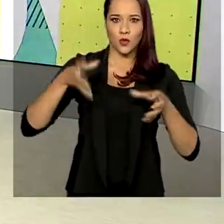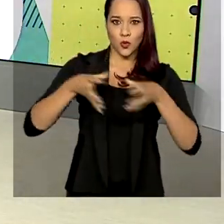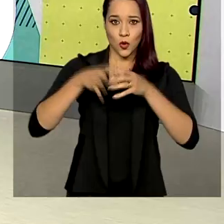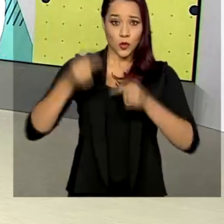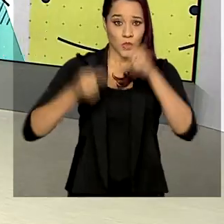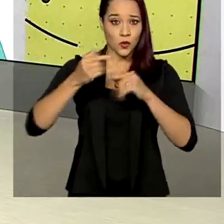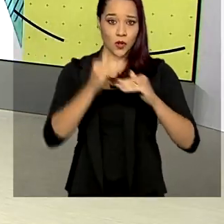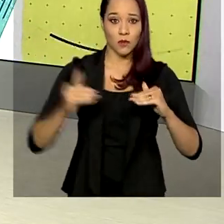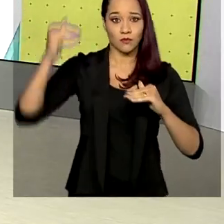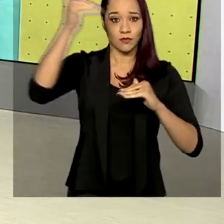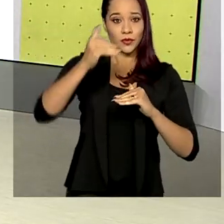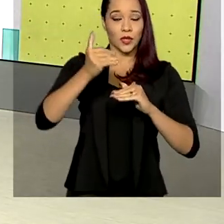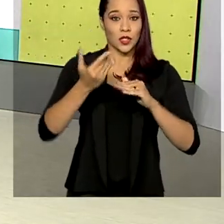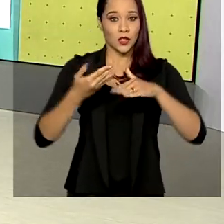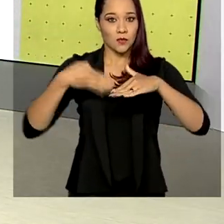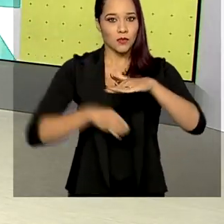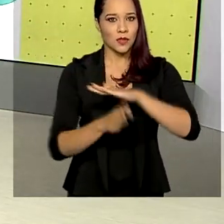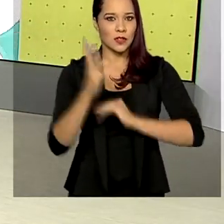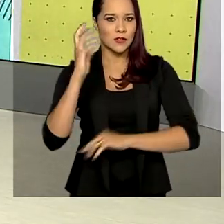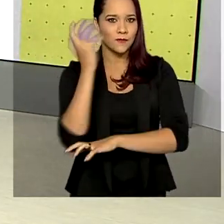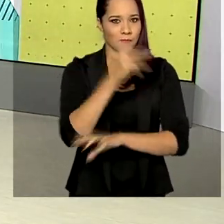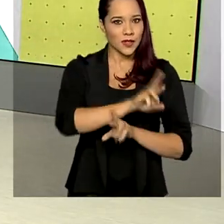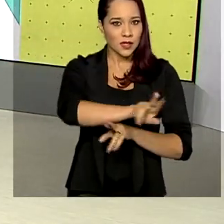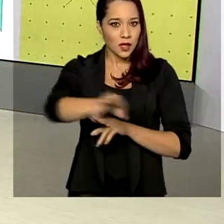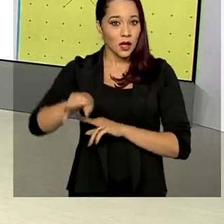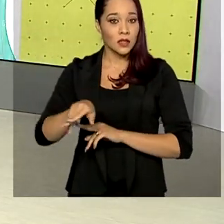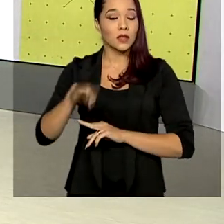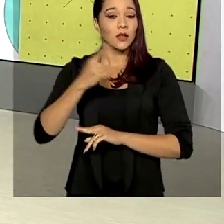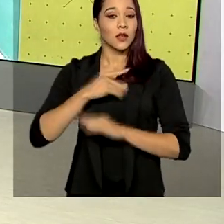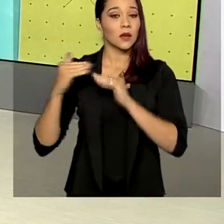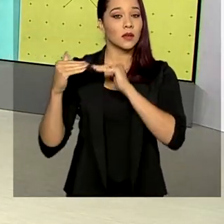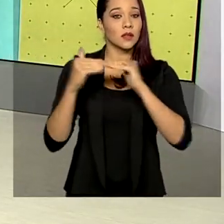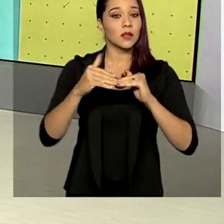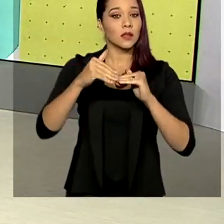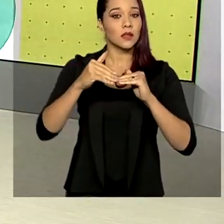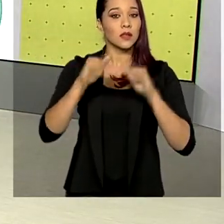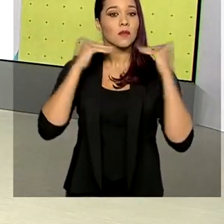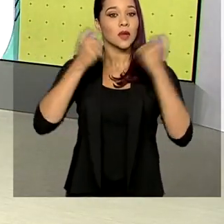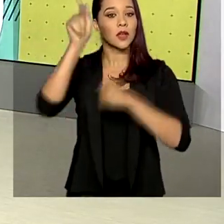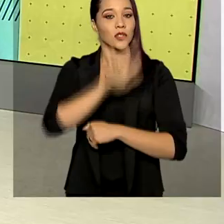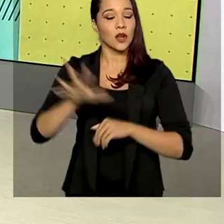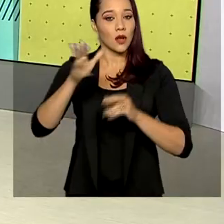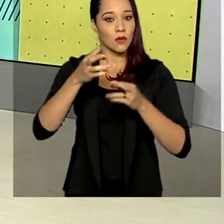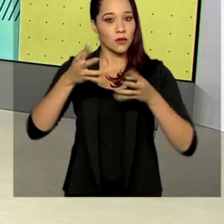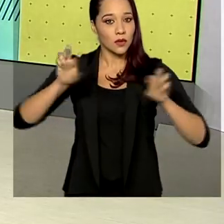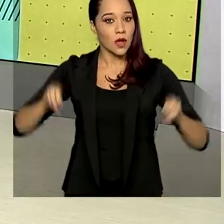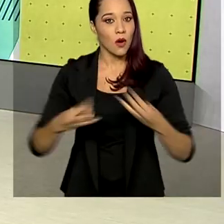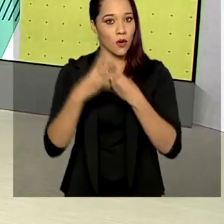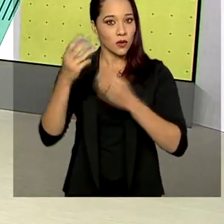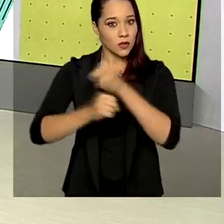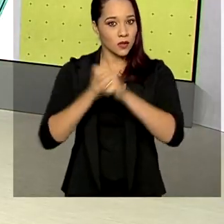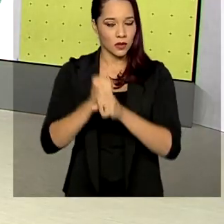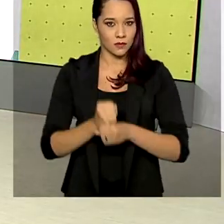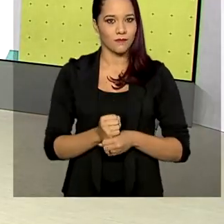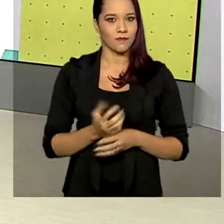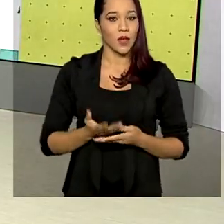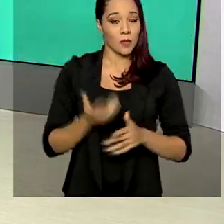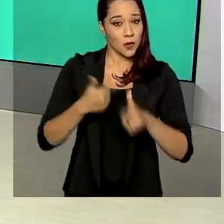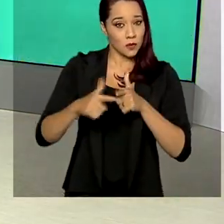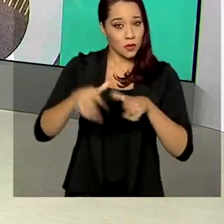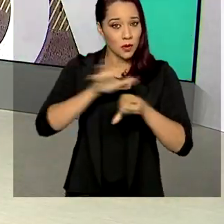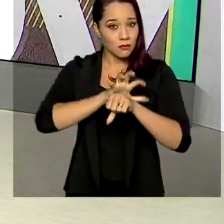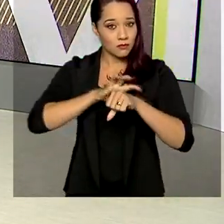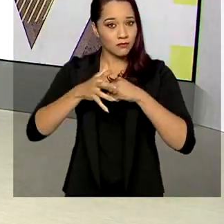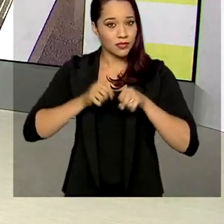Cúpula da biodiversidade evento que ocorre paralelamente à assembleia geral da ONU este ano devido à academia os